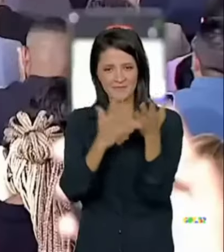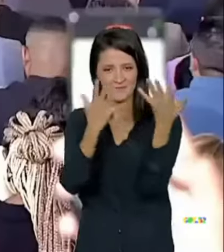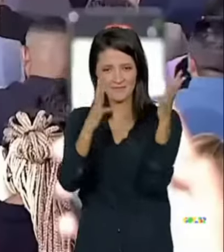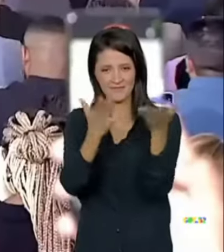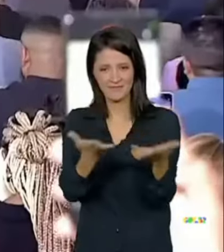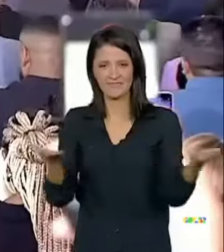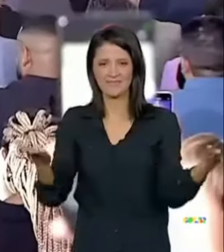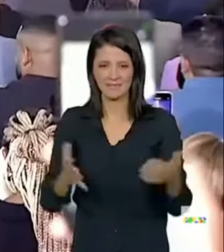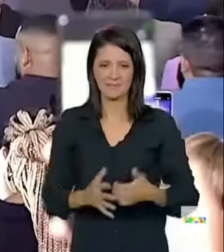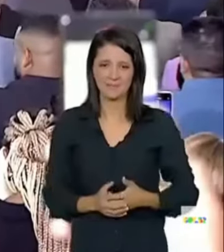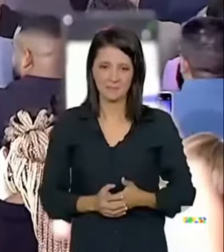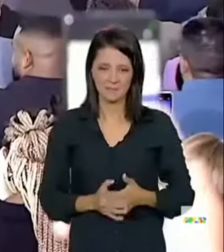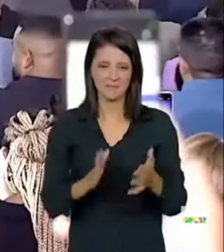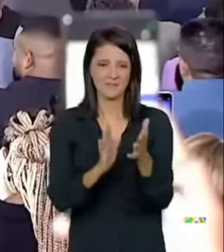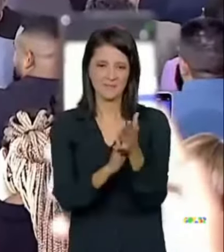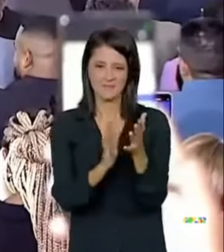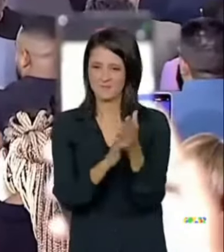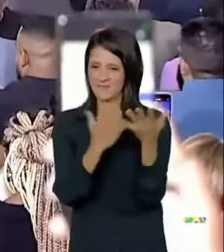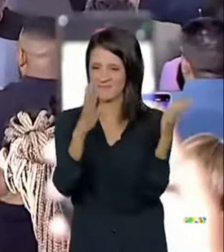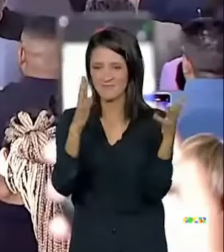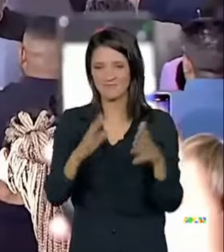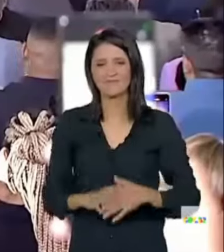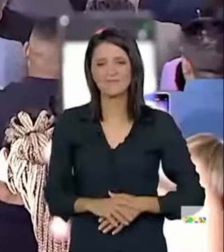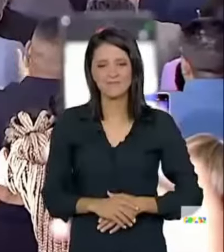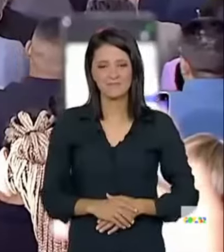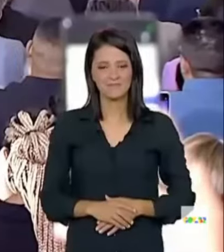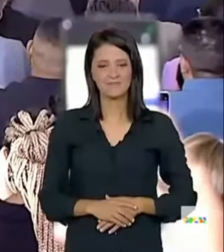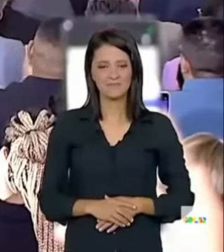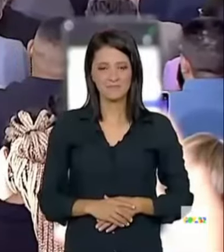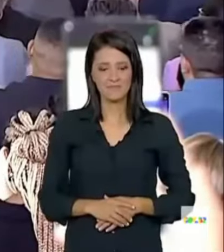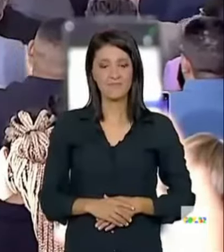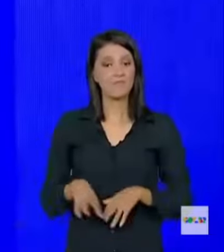vocês, parabéns a vocês.